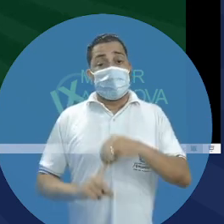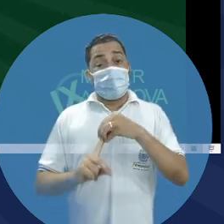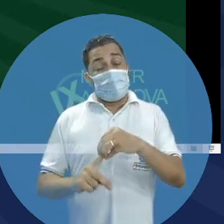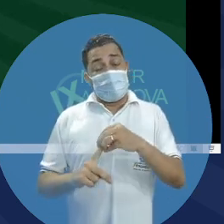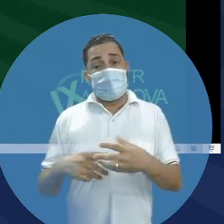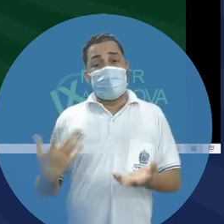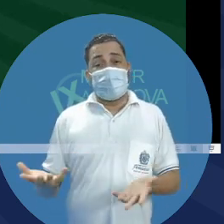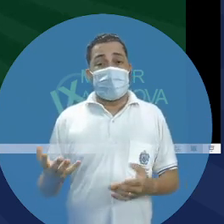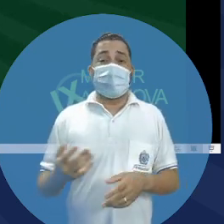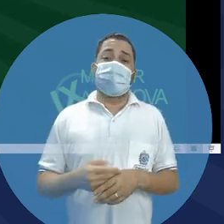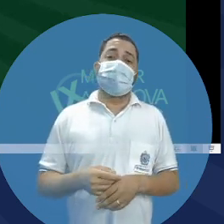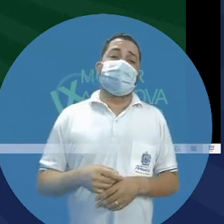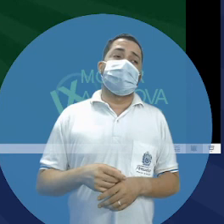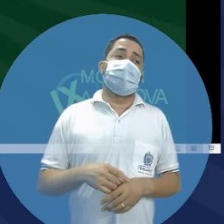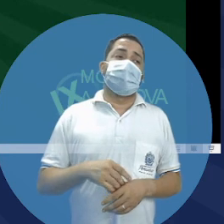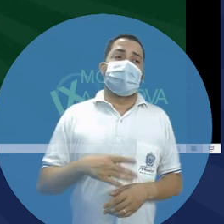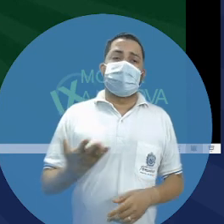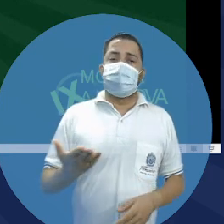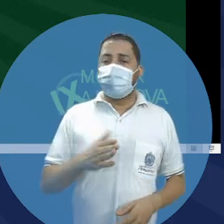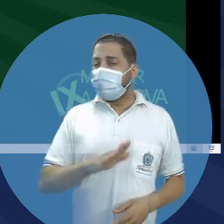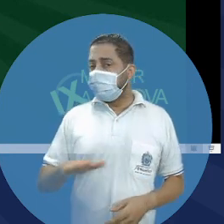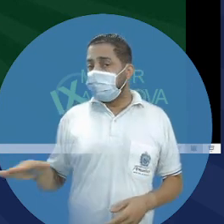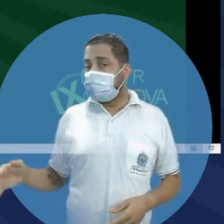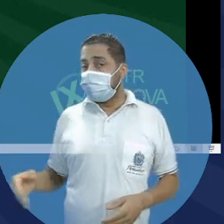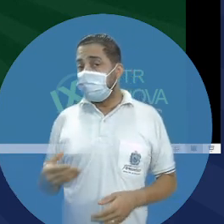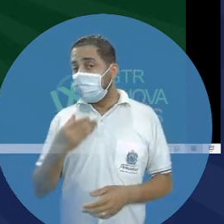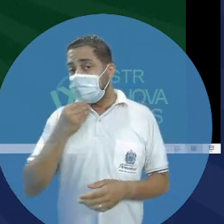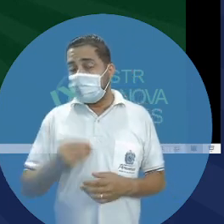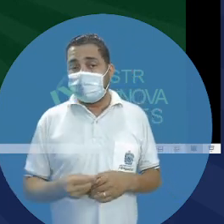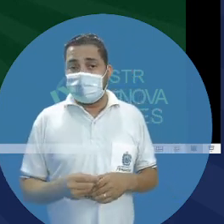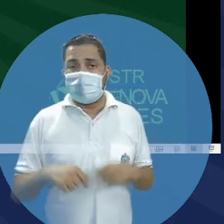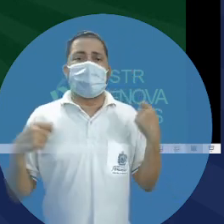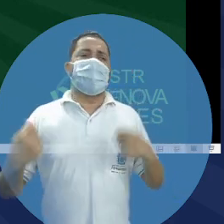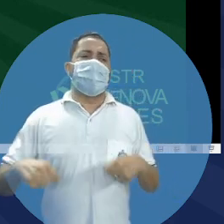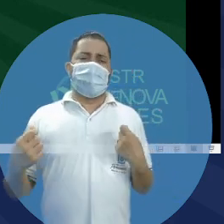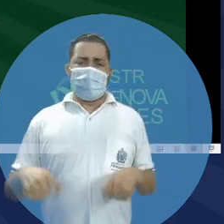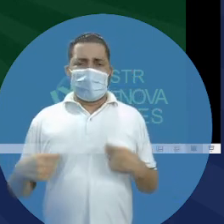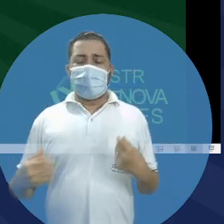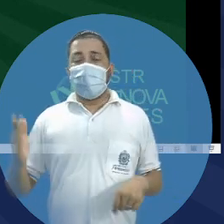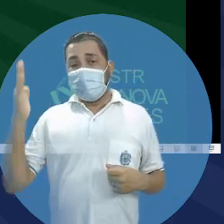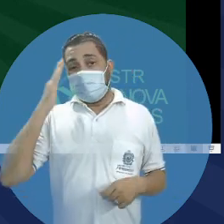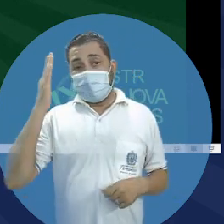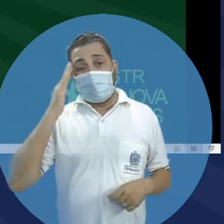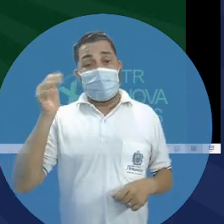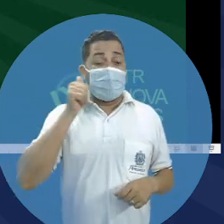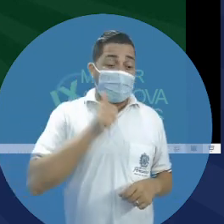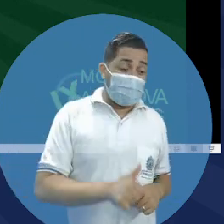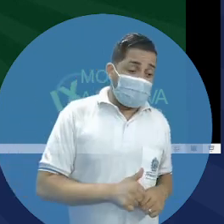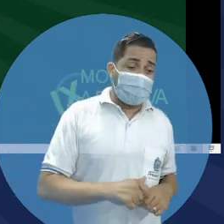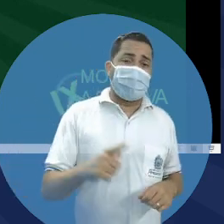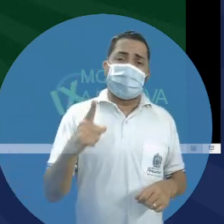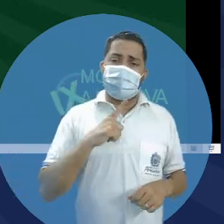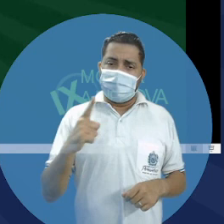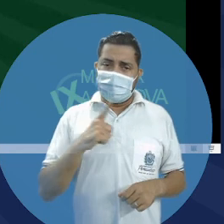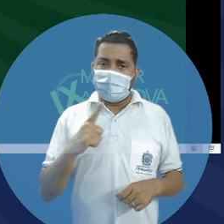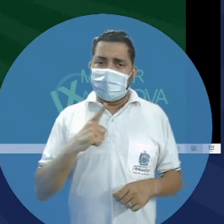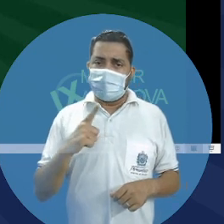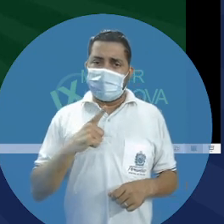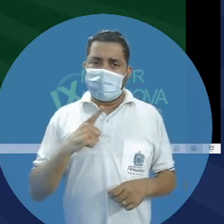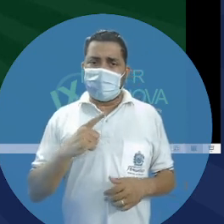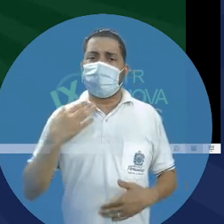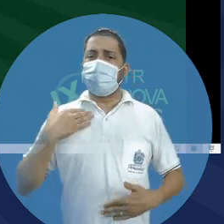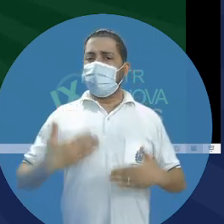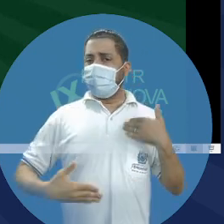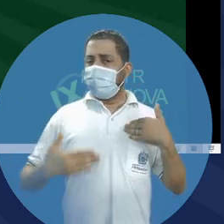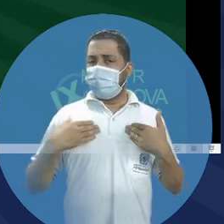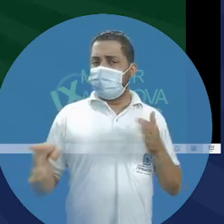entendam que a necessidade de entender que as meninas elas têm o seu corpo, têm o seu espaço